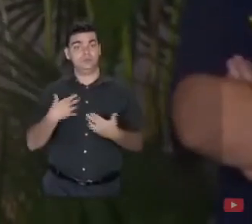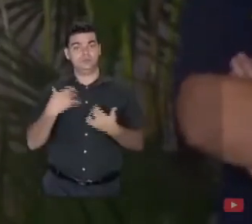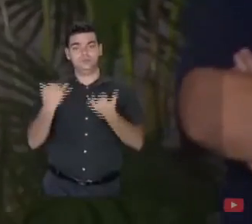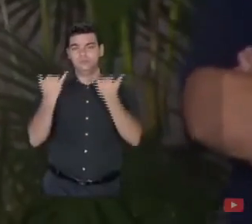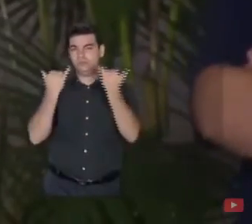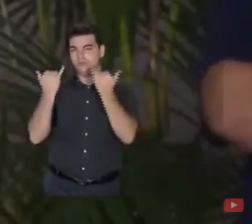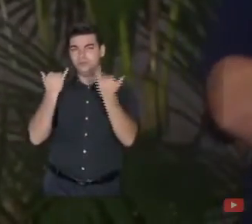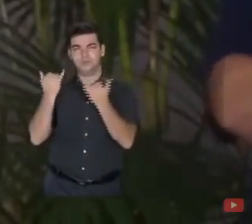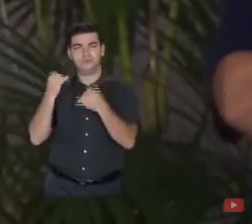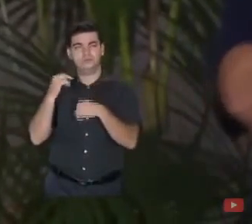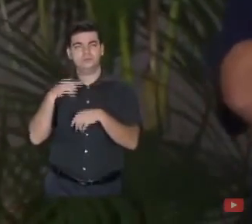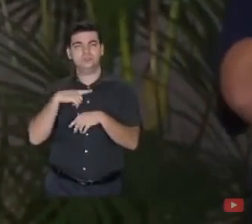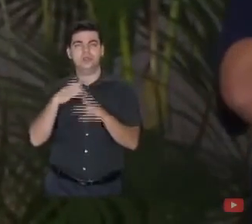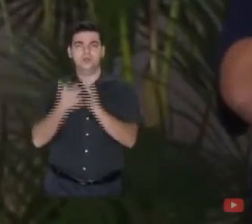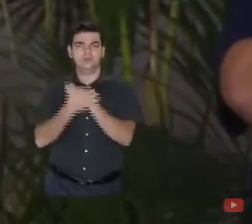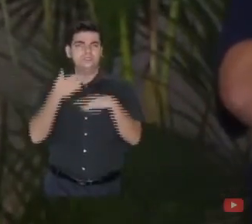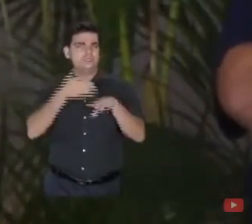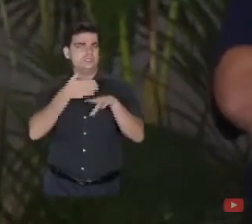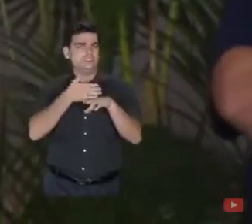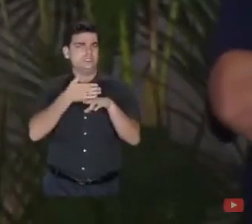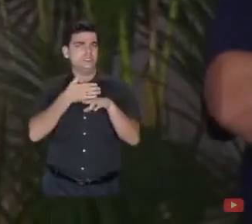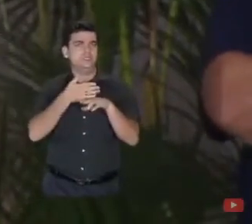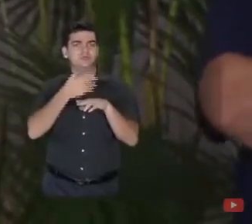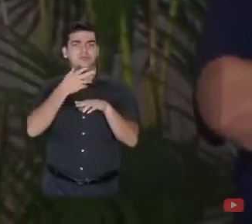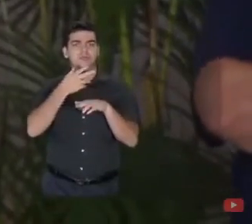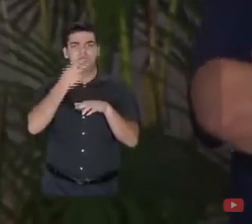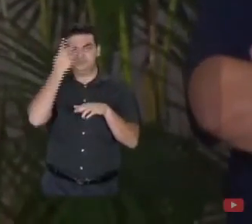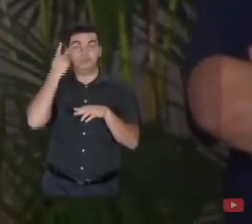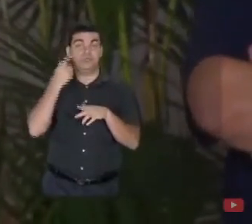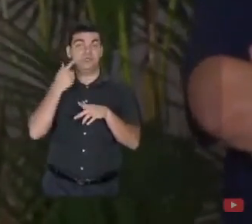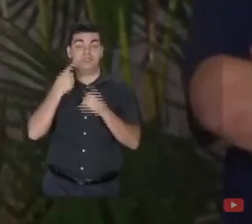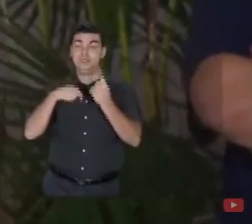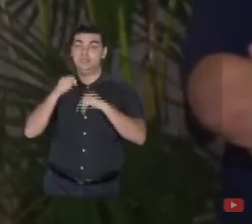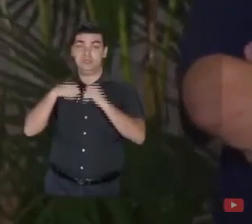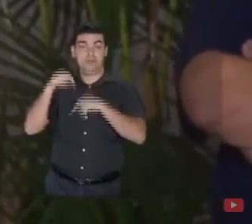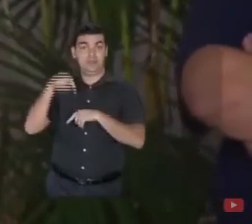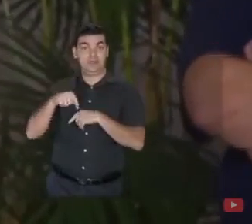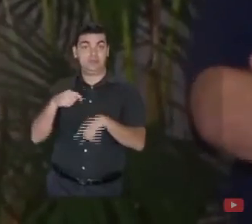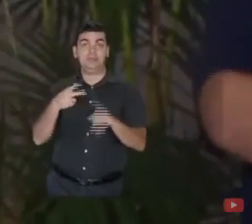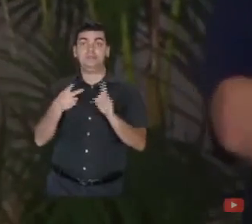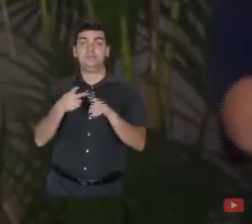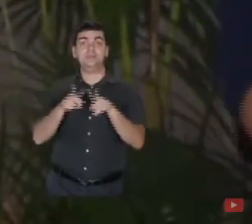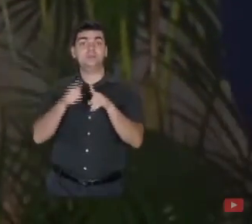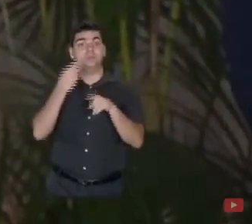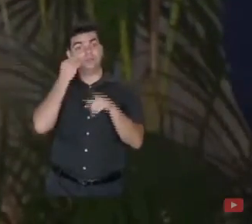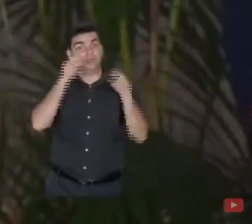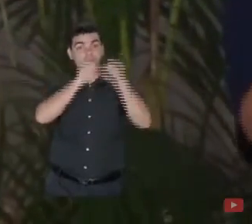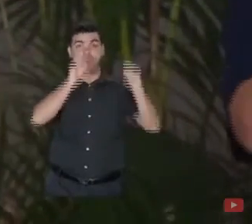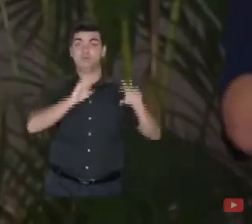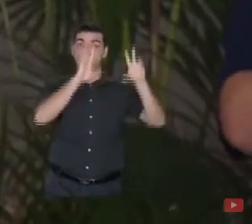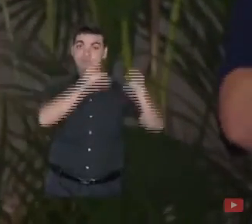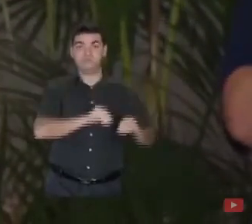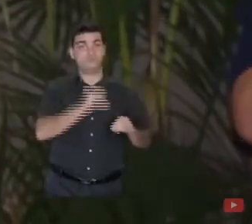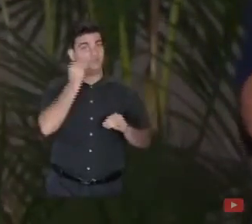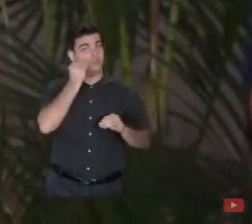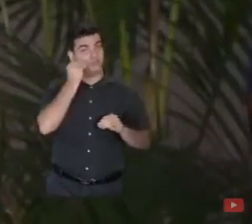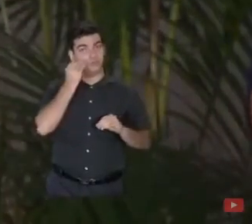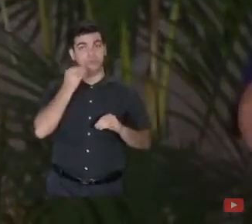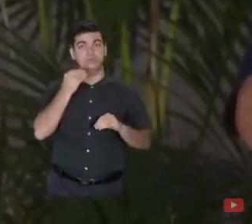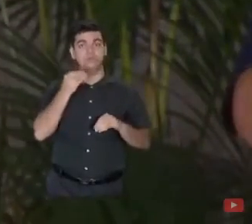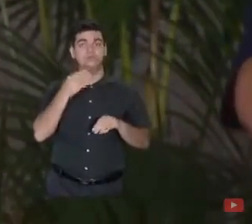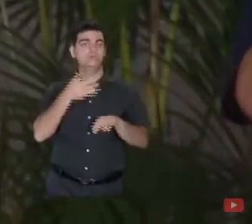da questão do acesso às informações de funcionários e a tentativa de derrubada do sistema do